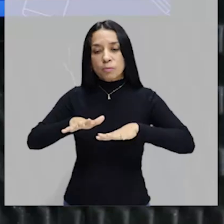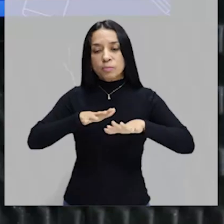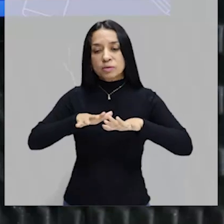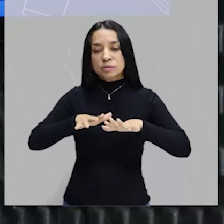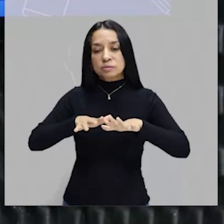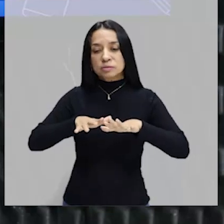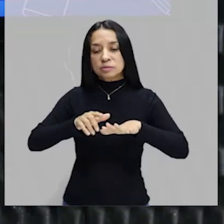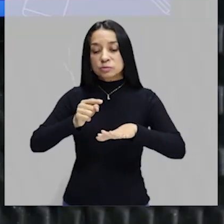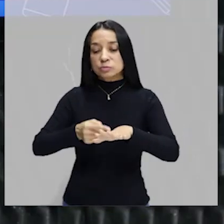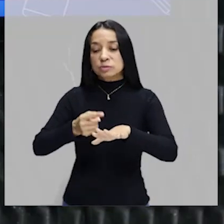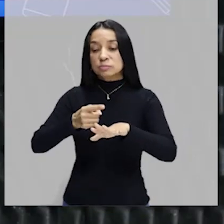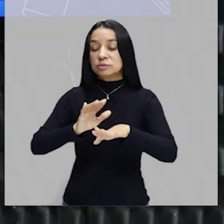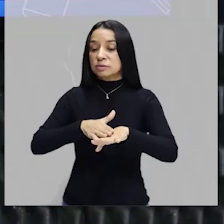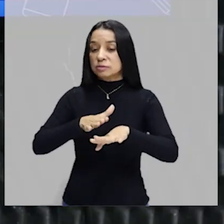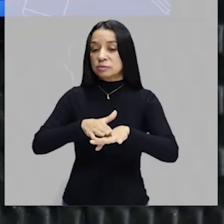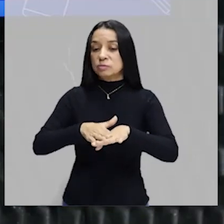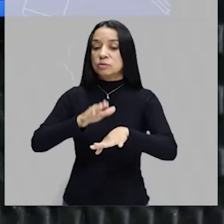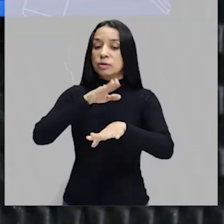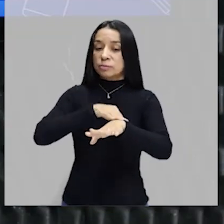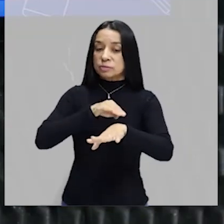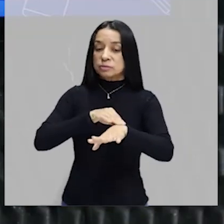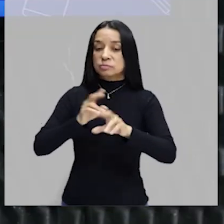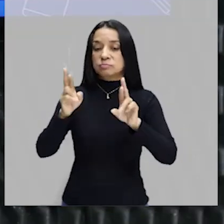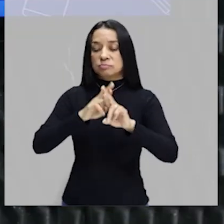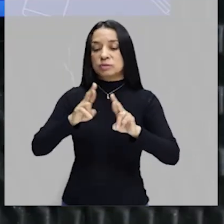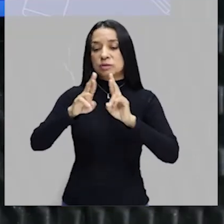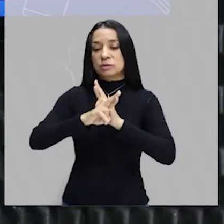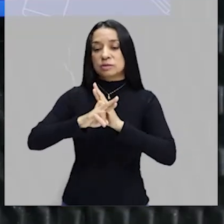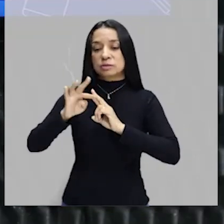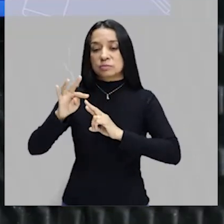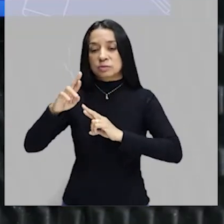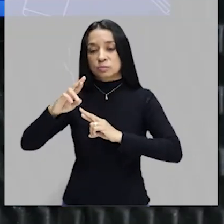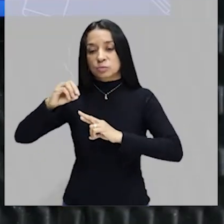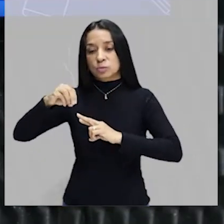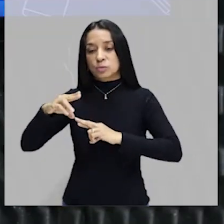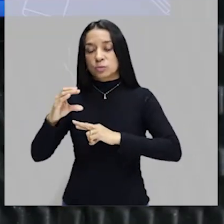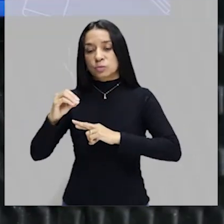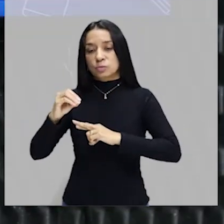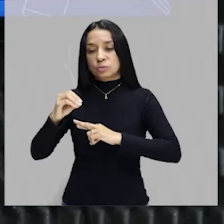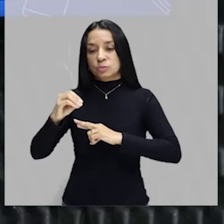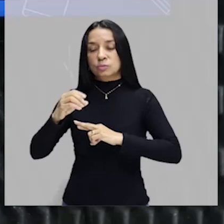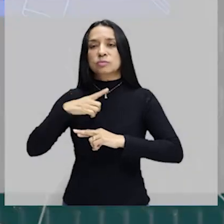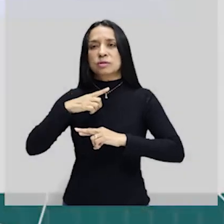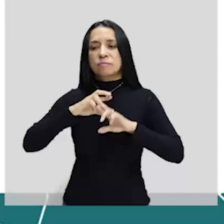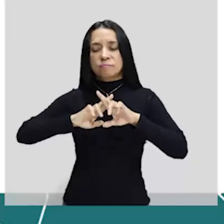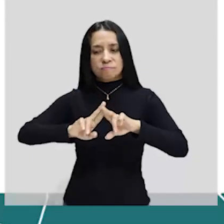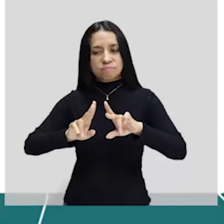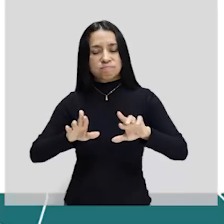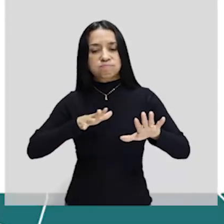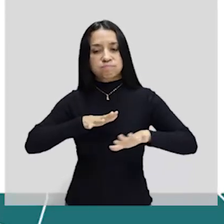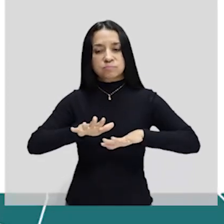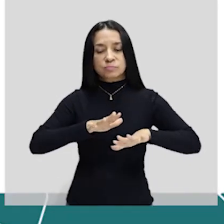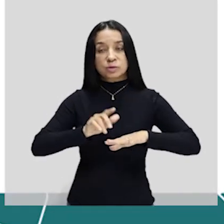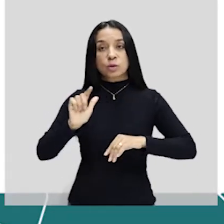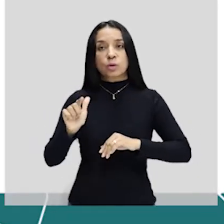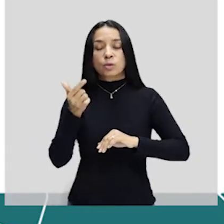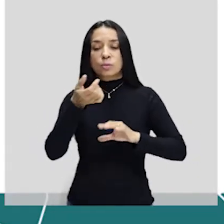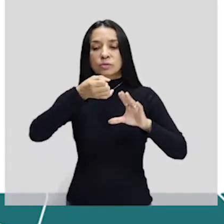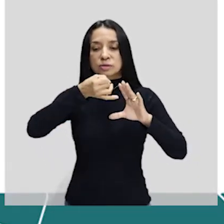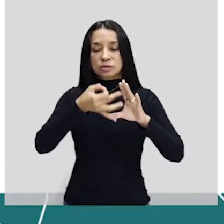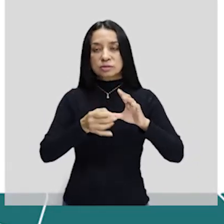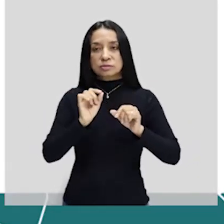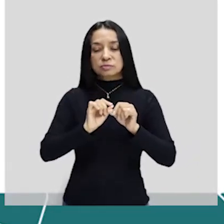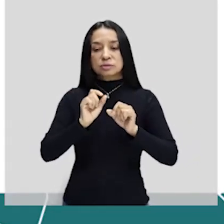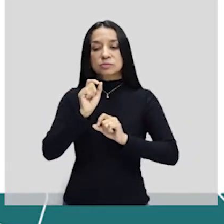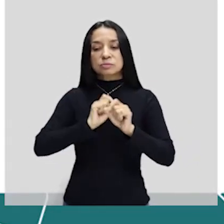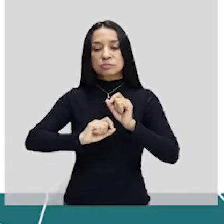anteriores e posteriores em relação ao tronco, conferindo uma gama de movimentos, ok? Outra característica que faz com que